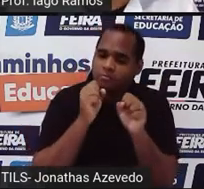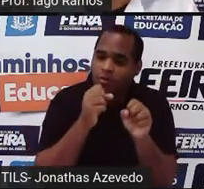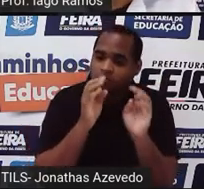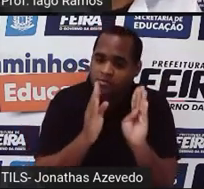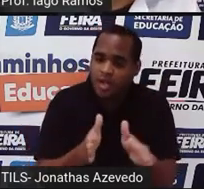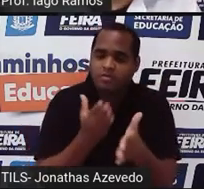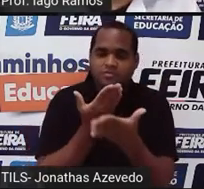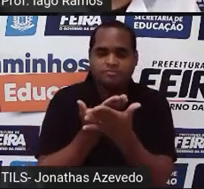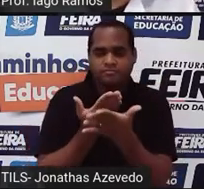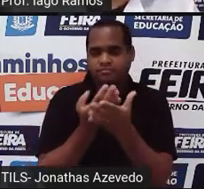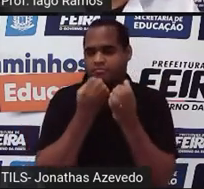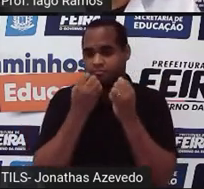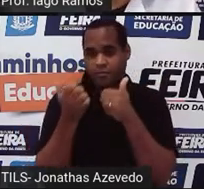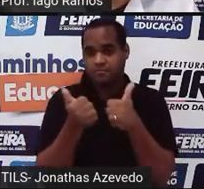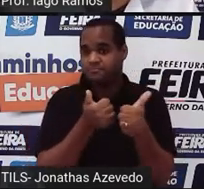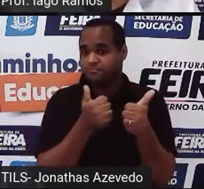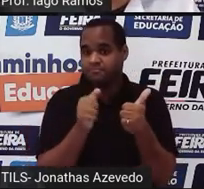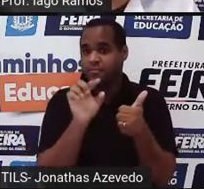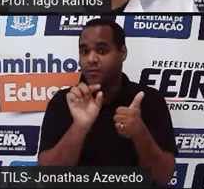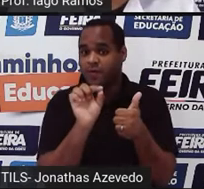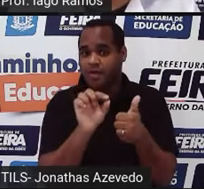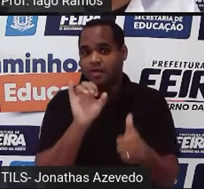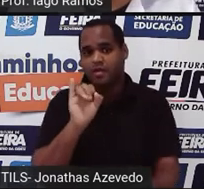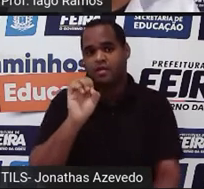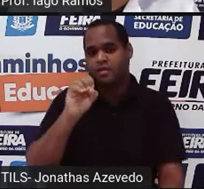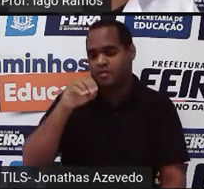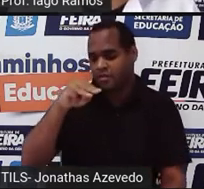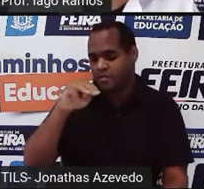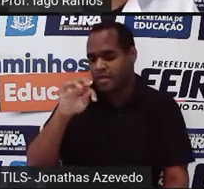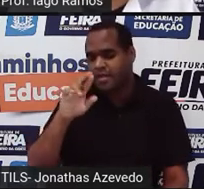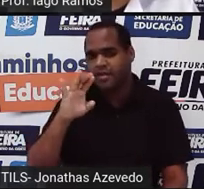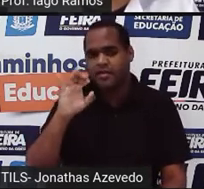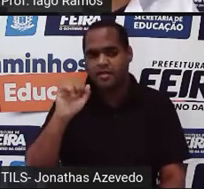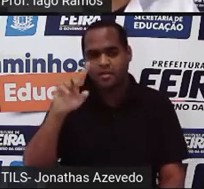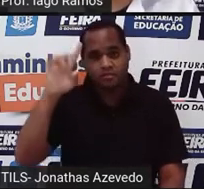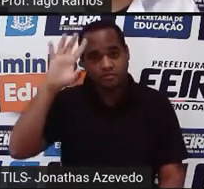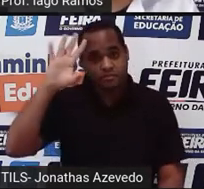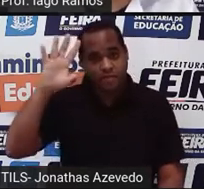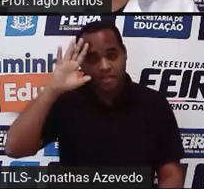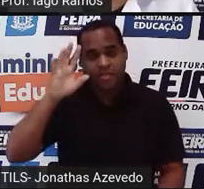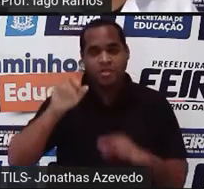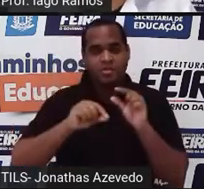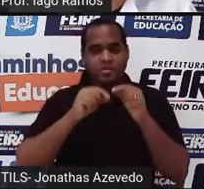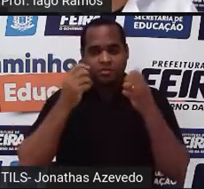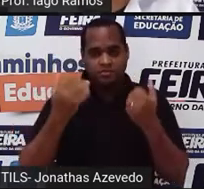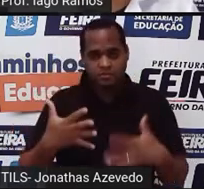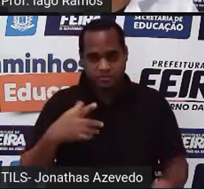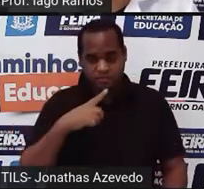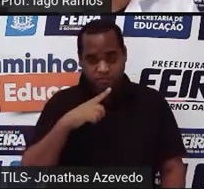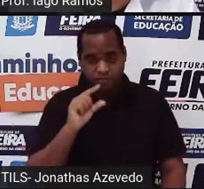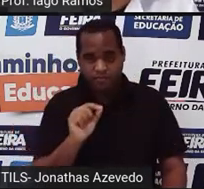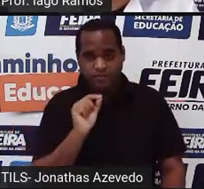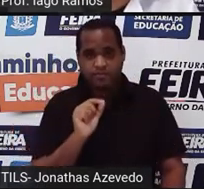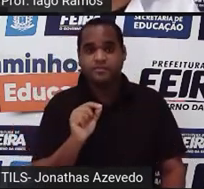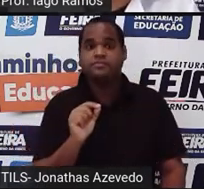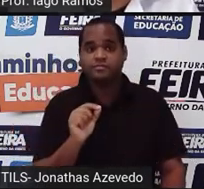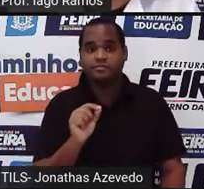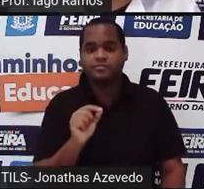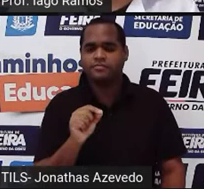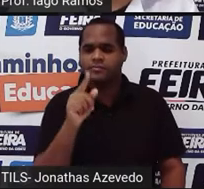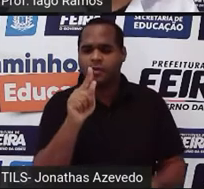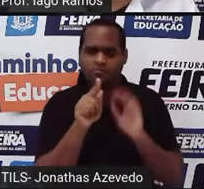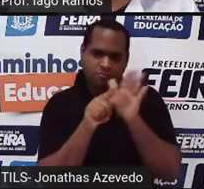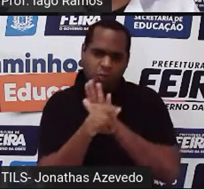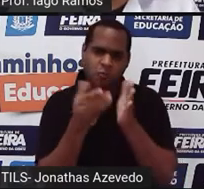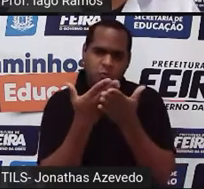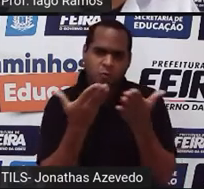bom? Qual é a isometria da imagem? Tem uma imagem ali, tá? E quando eu